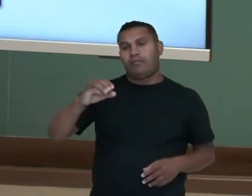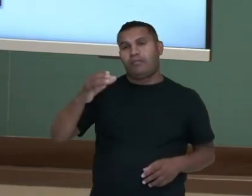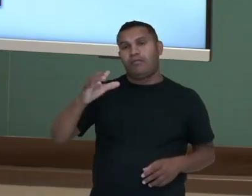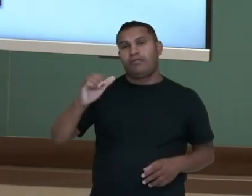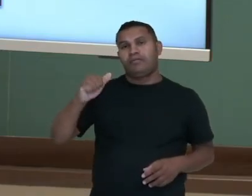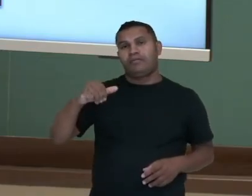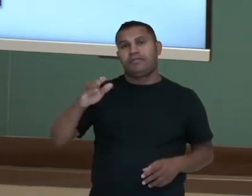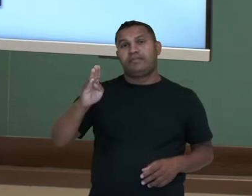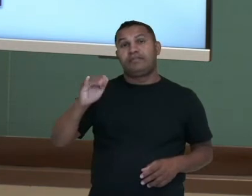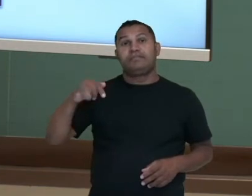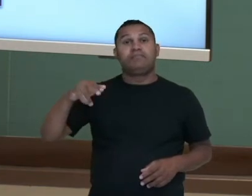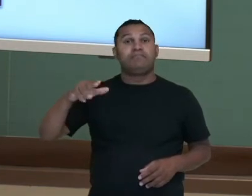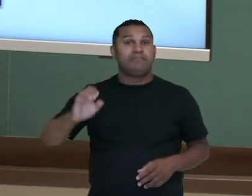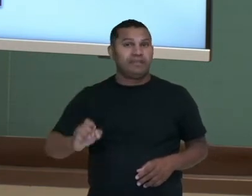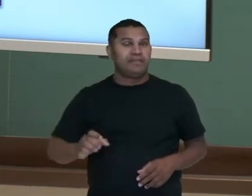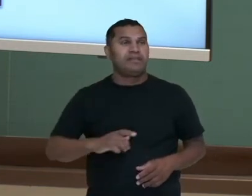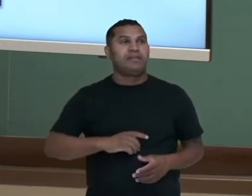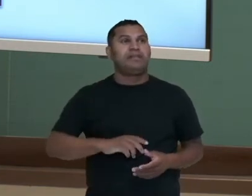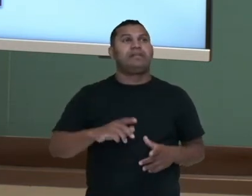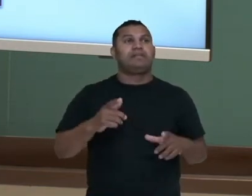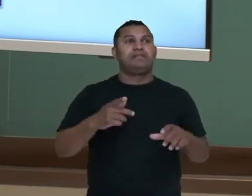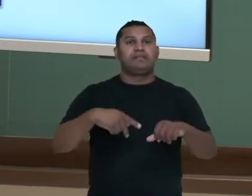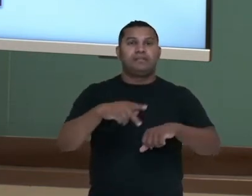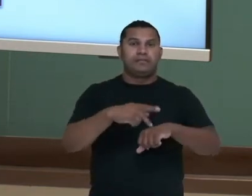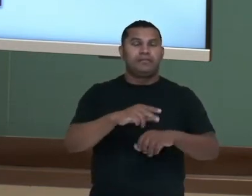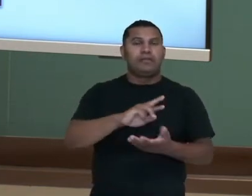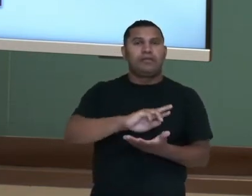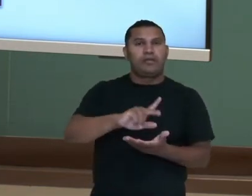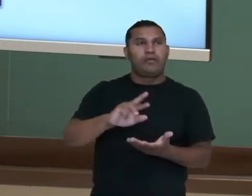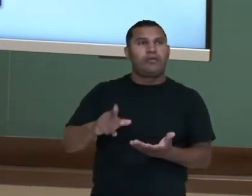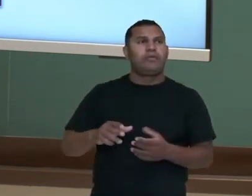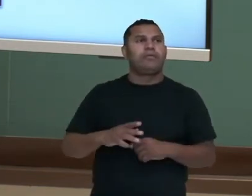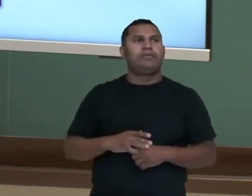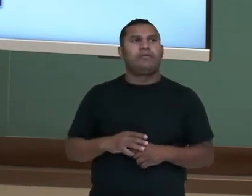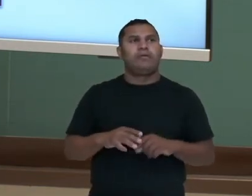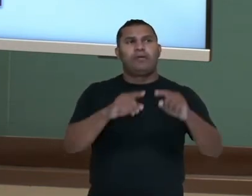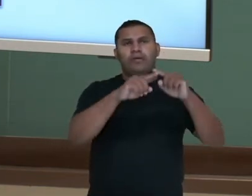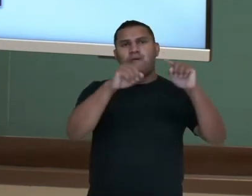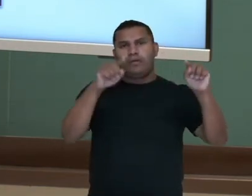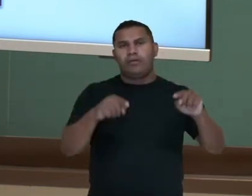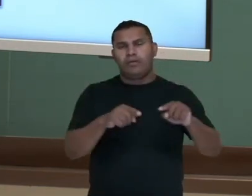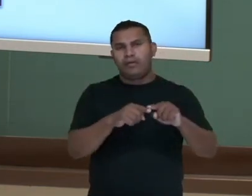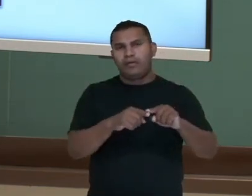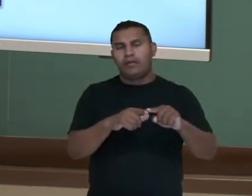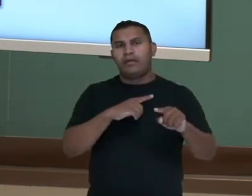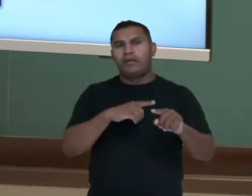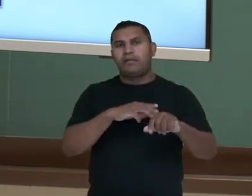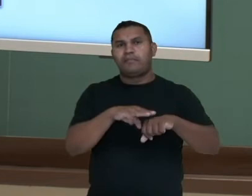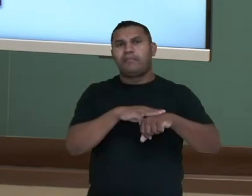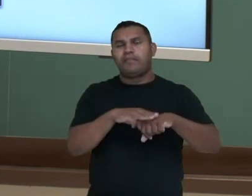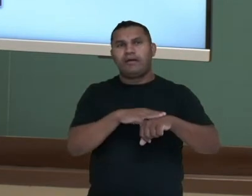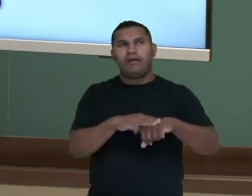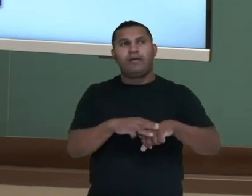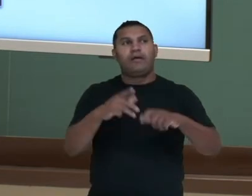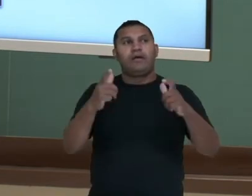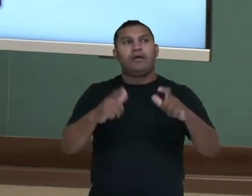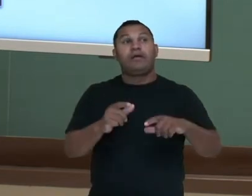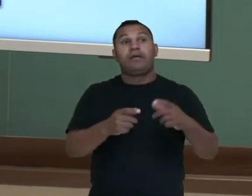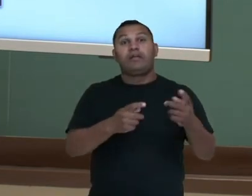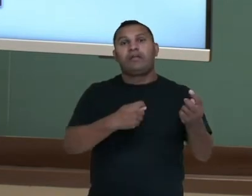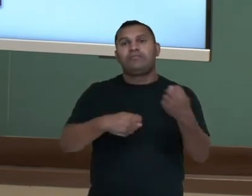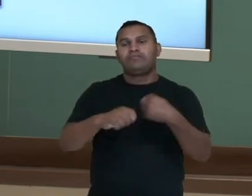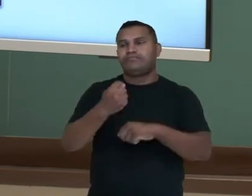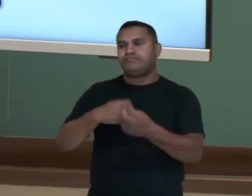possessão portuguesa, não é mesmo? Aqui nesses quadradinhos em marrom, as feitorias, ou seja, os entrepostos